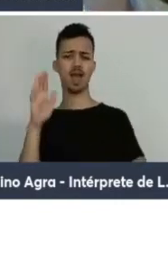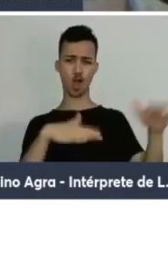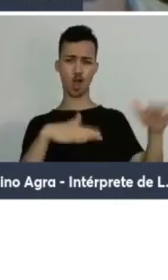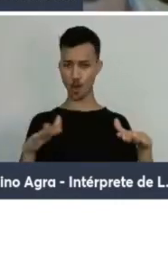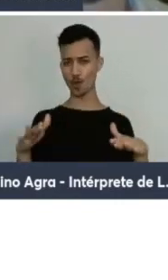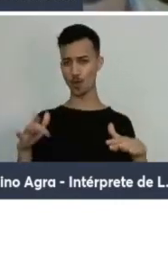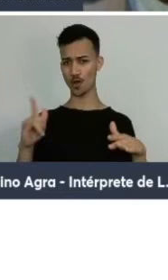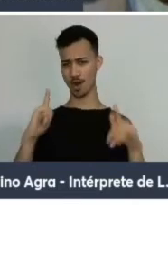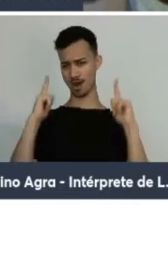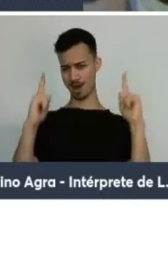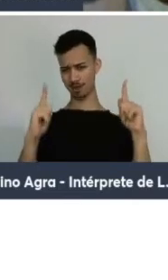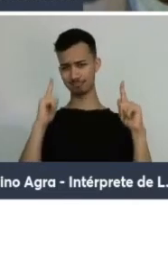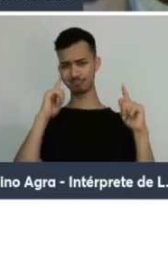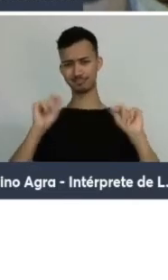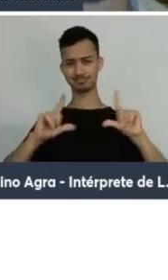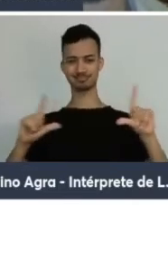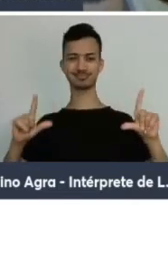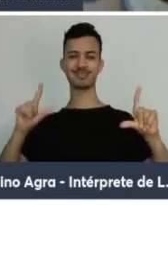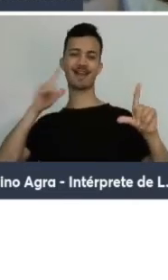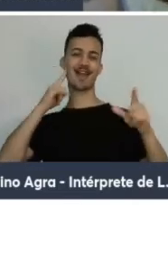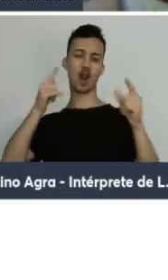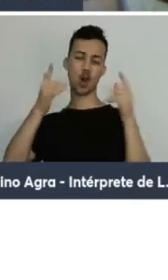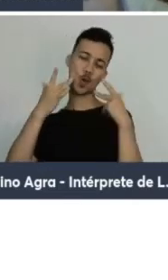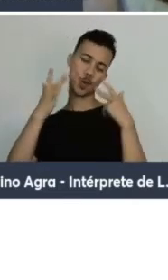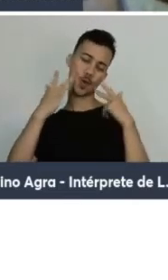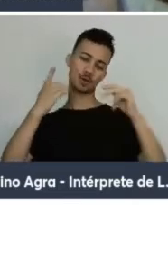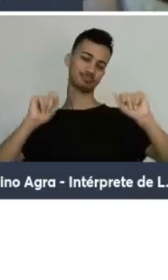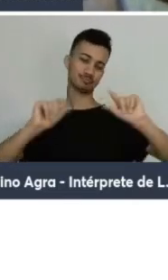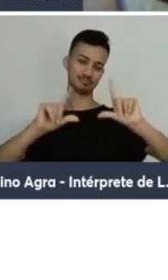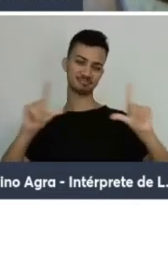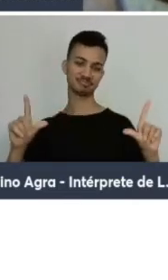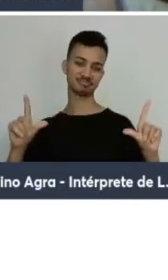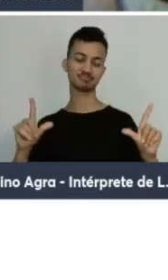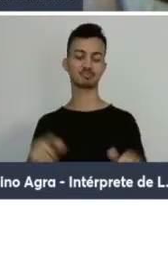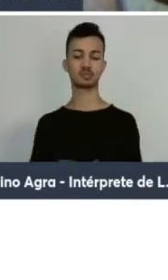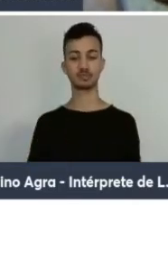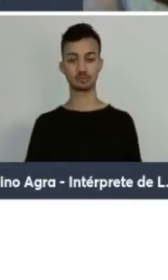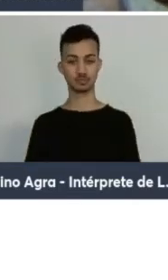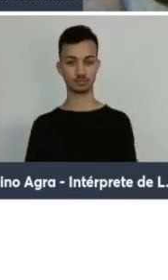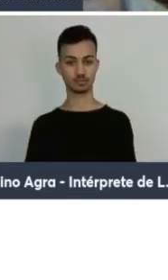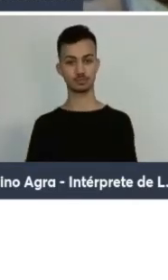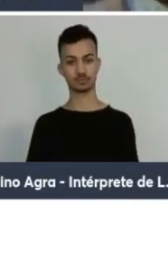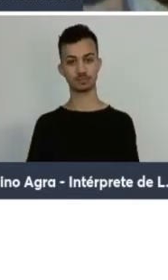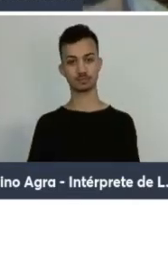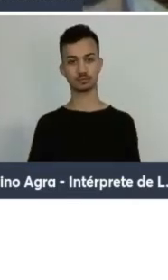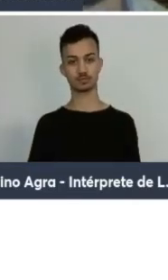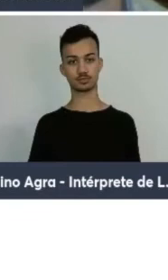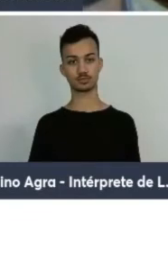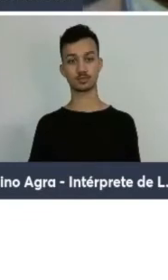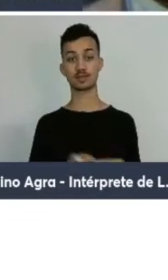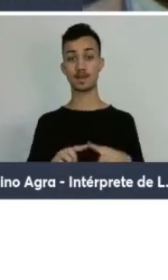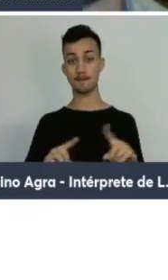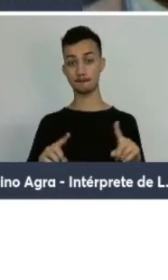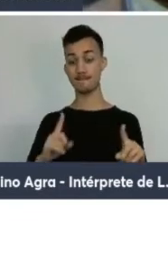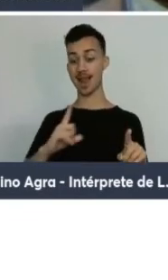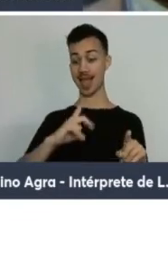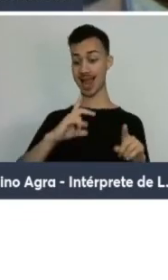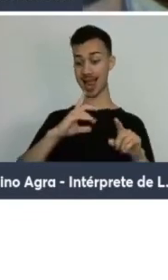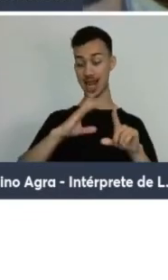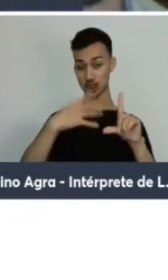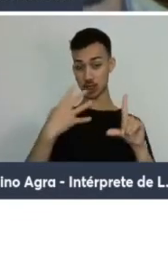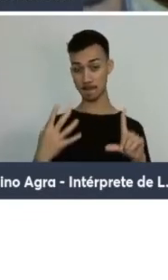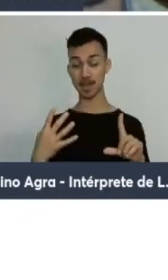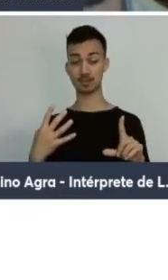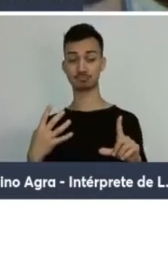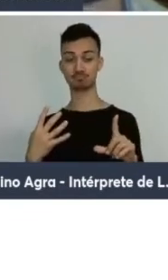apresentavam alguns espetáculos, né? Mas, assim, a questão LGBT+, na época, eu